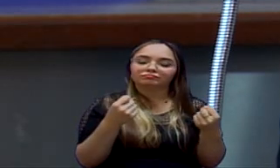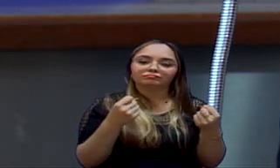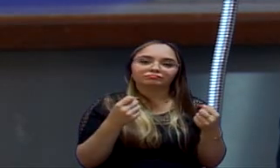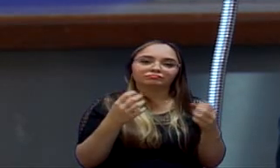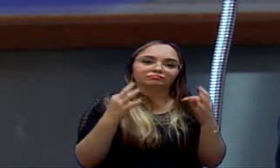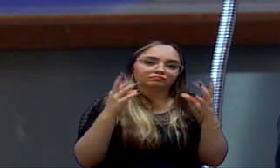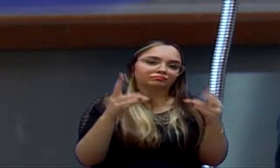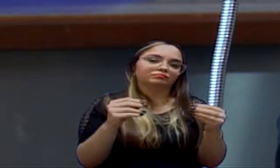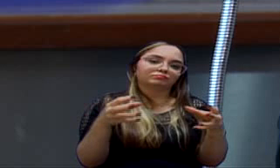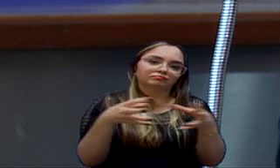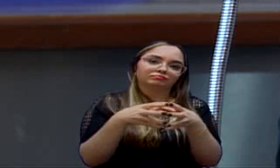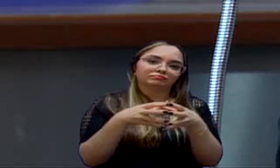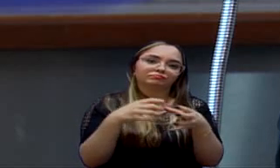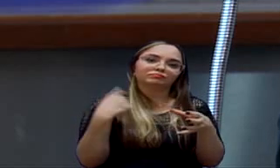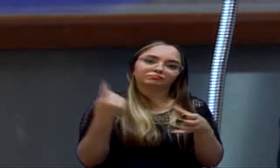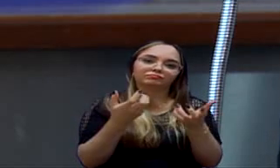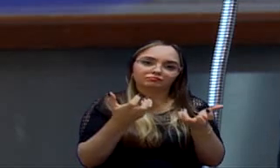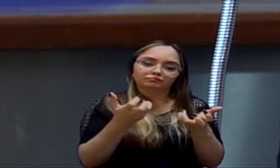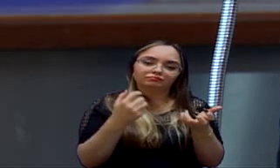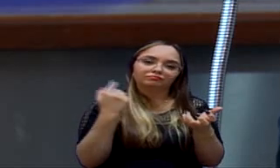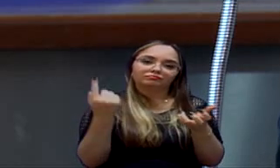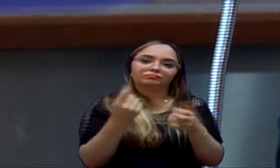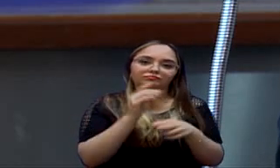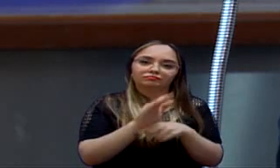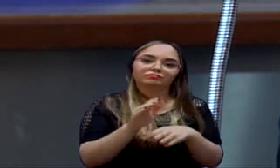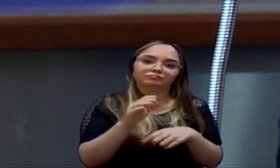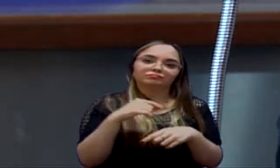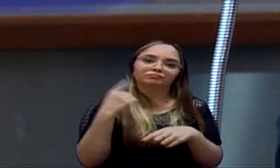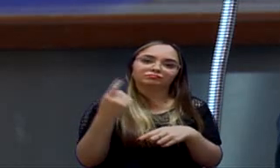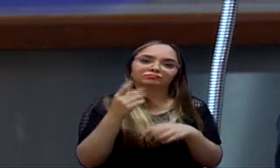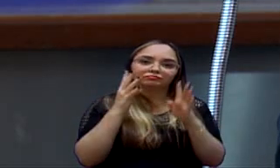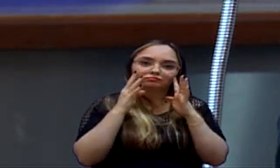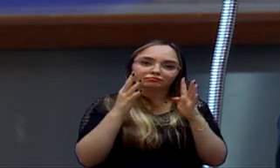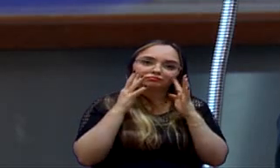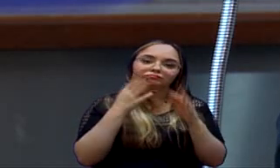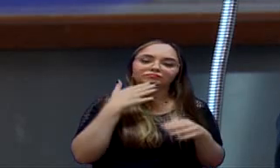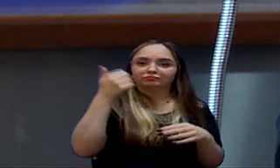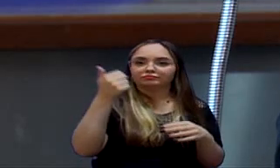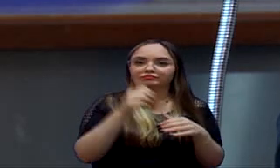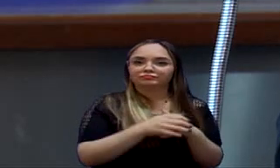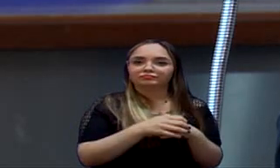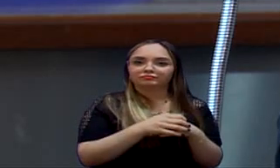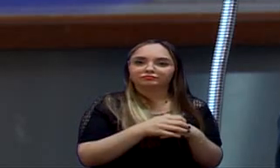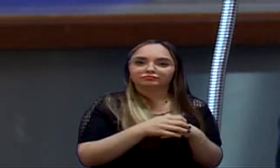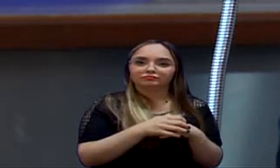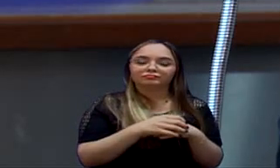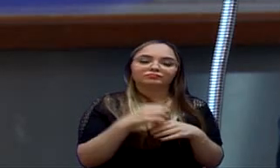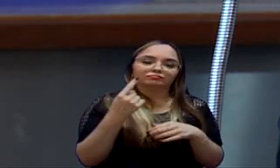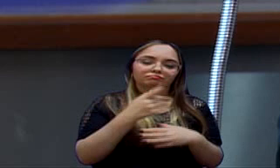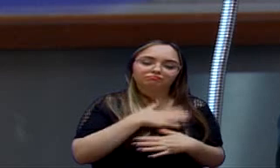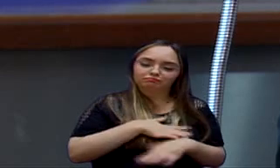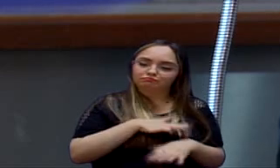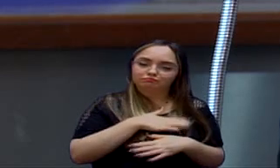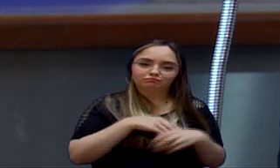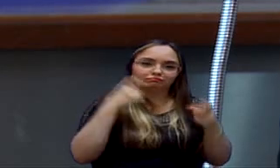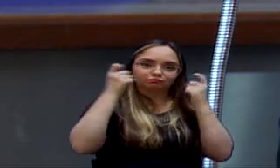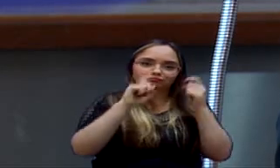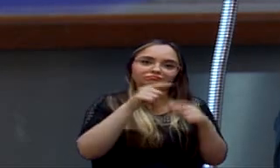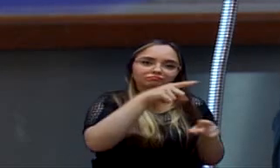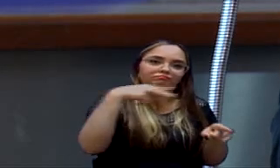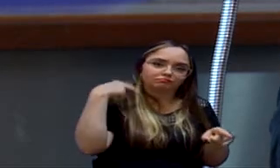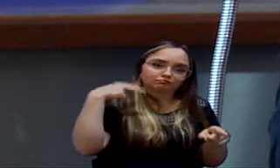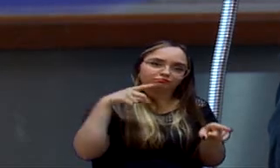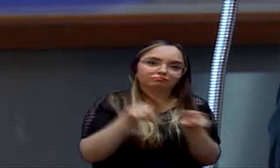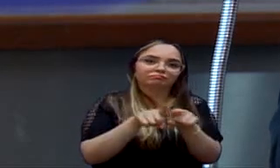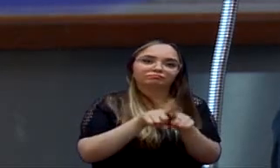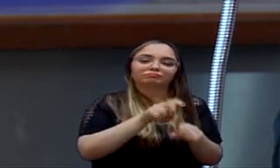utornamente para garantir a nós beneficiários o melhor atendimento né então pode ficar tranquilo a senhora enquanto Vereador e